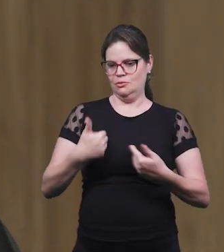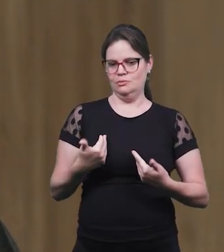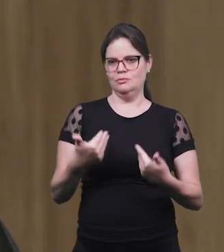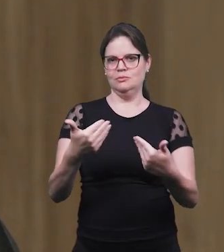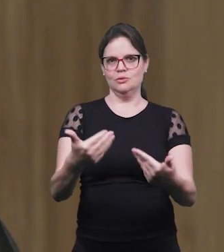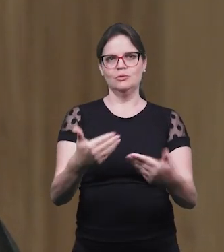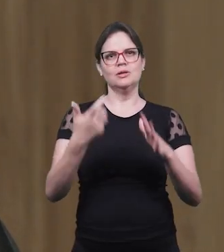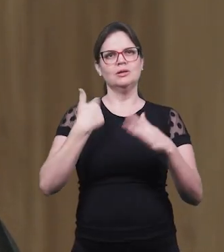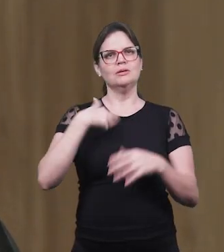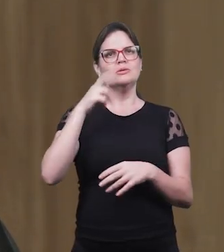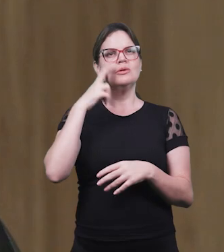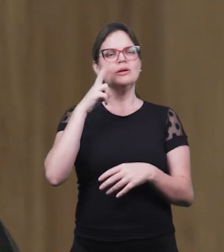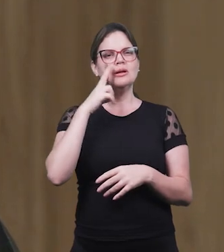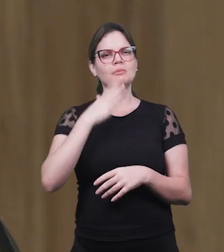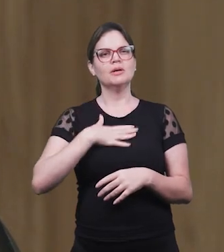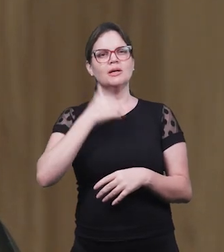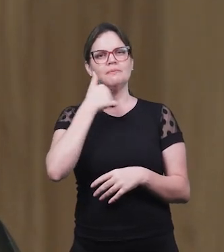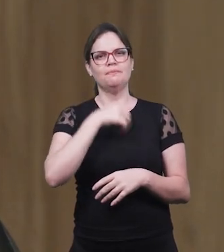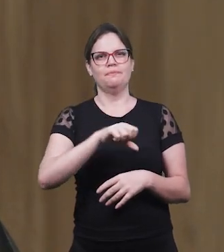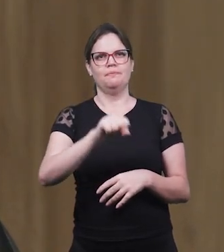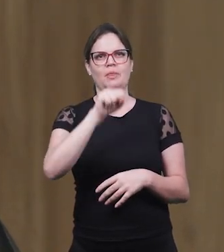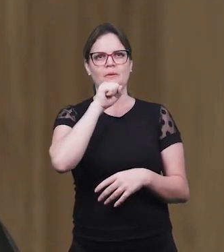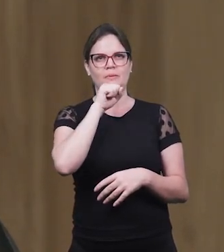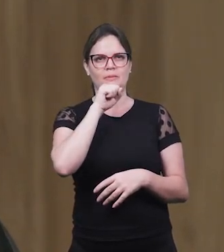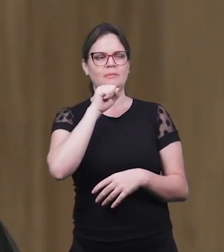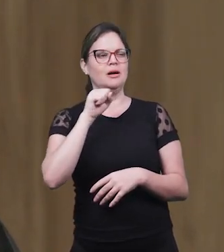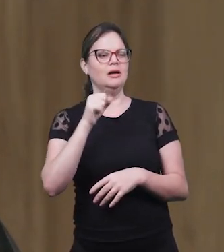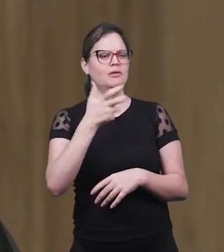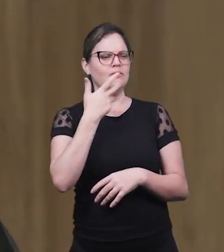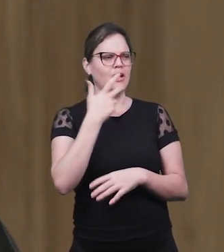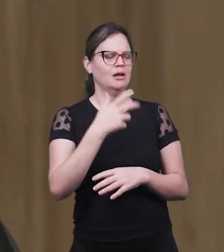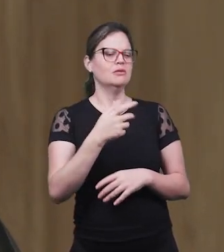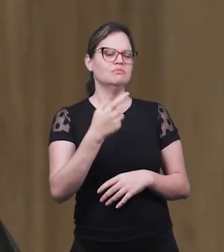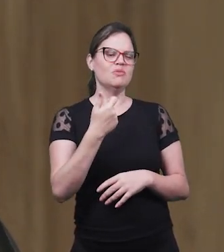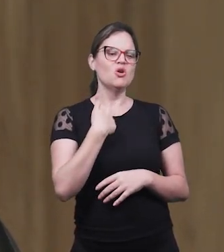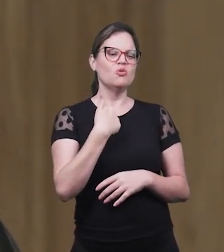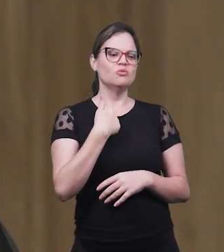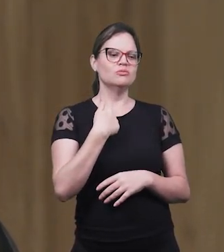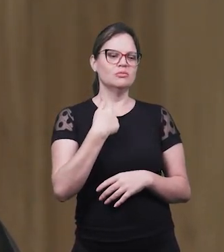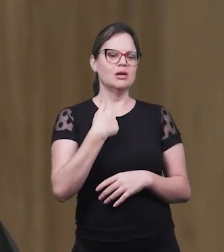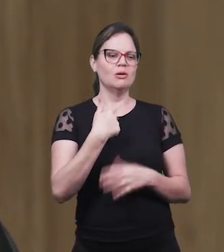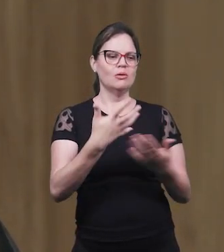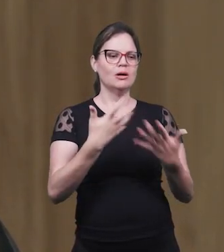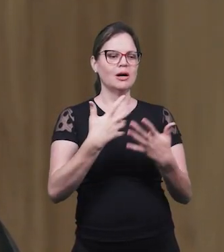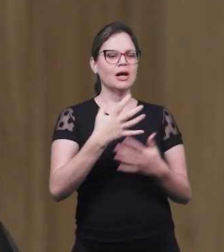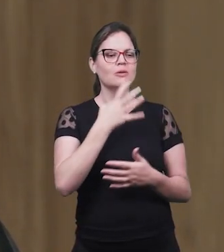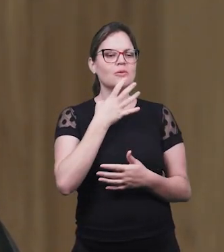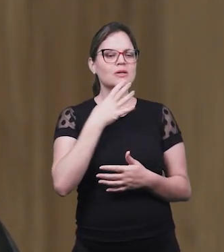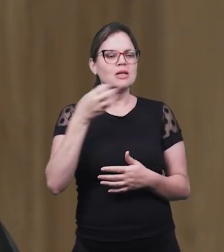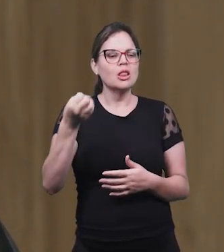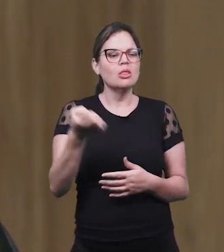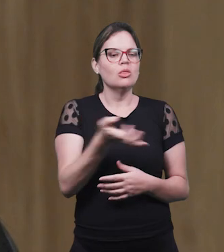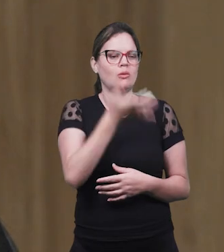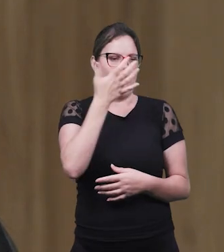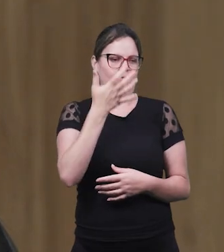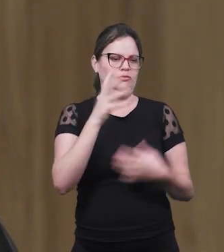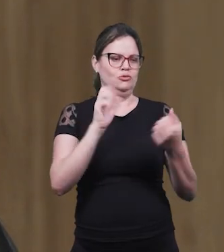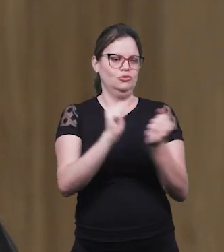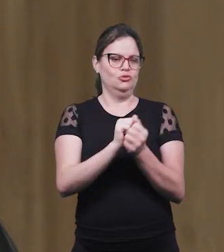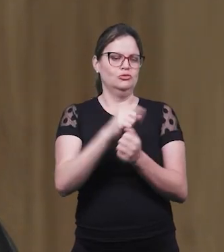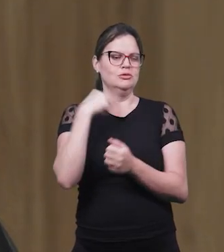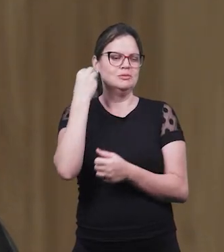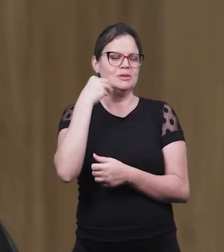lembro que ela algumas vezes ela falava, eu ainda vou conhecer algo novo com o meu Deus.